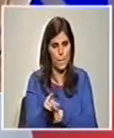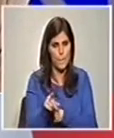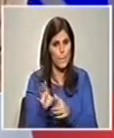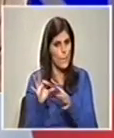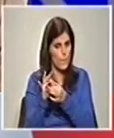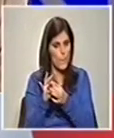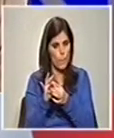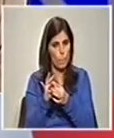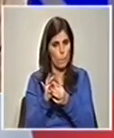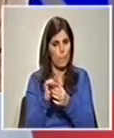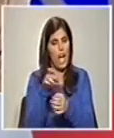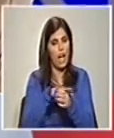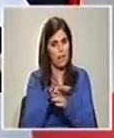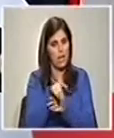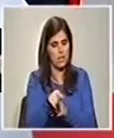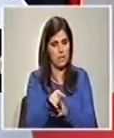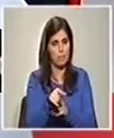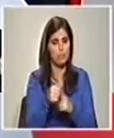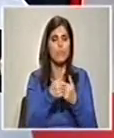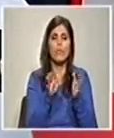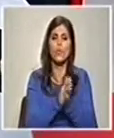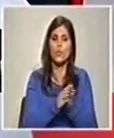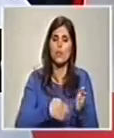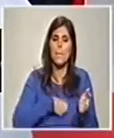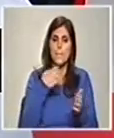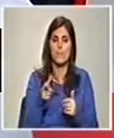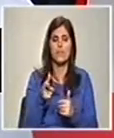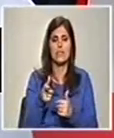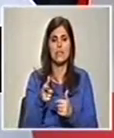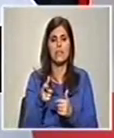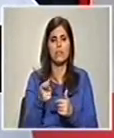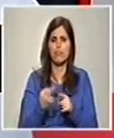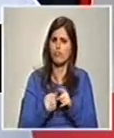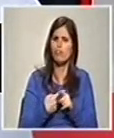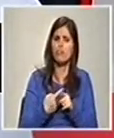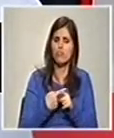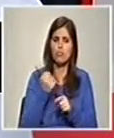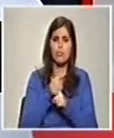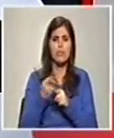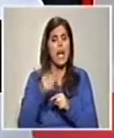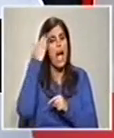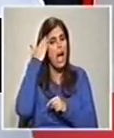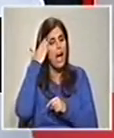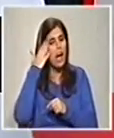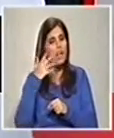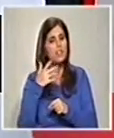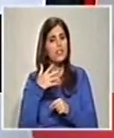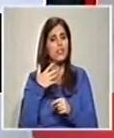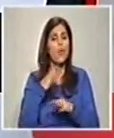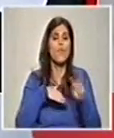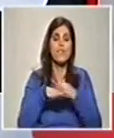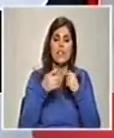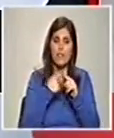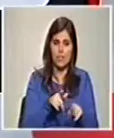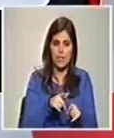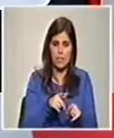parceria nessa área e, portanto, todos se sentem super motivados porque acham que estão a fazer a diferença de alguma forma. Até quanto a